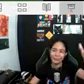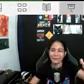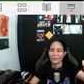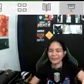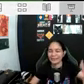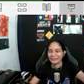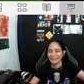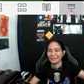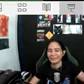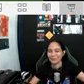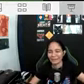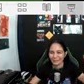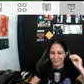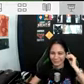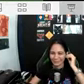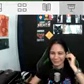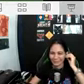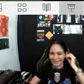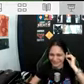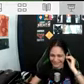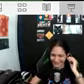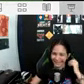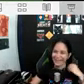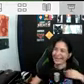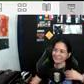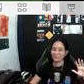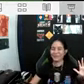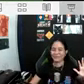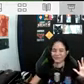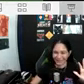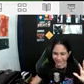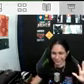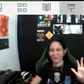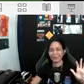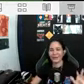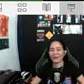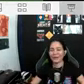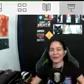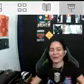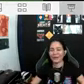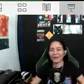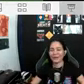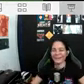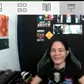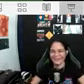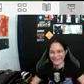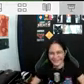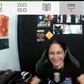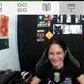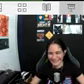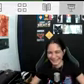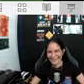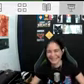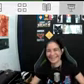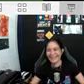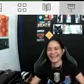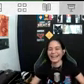Aí amanhã só fez botar o negócio em cima e não verificou a tomada. Aí eu, bom, menos mal, né? Pelo menos não foi algo sobrenatural.